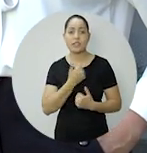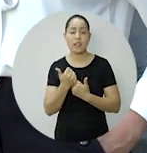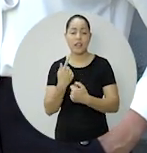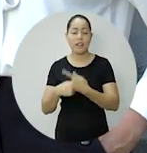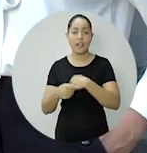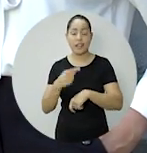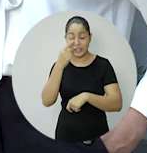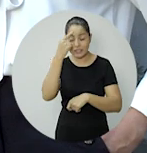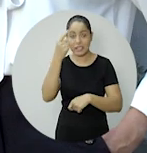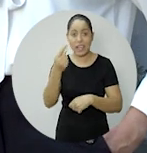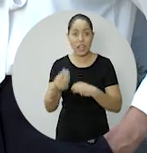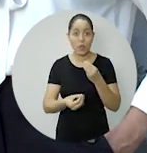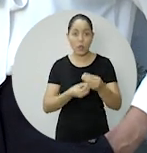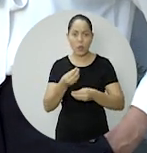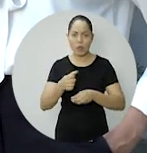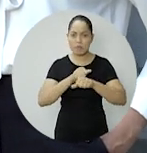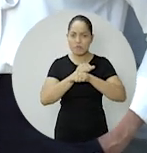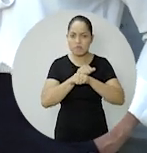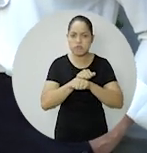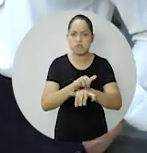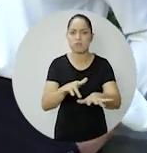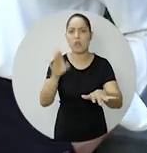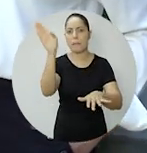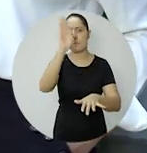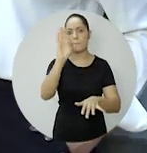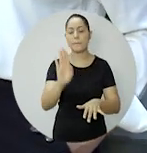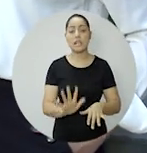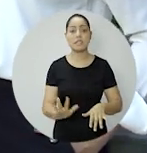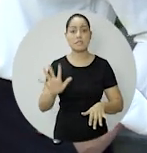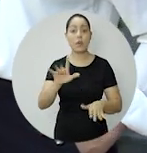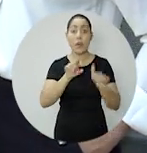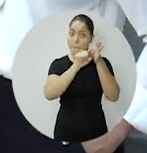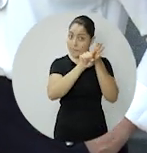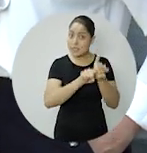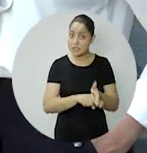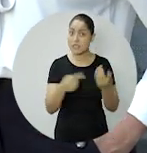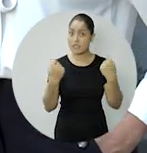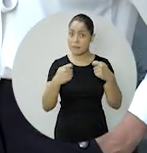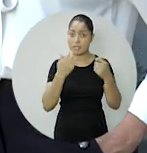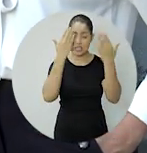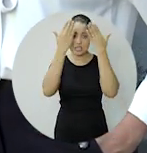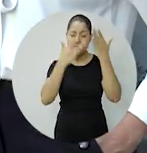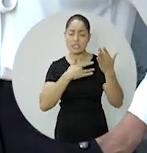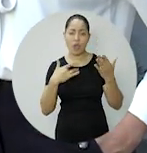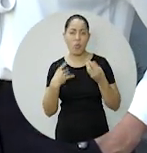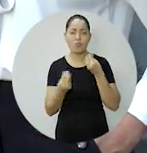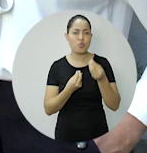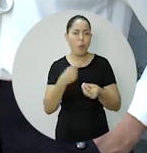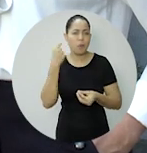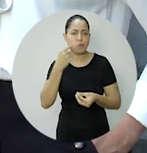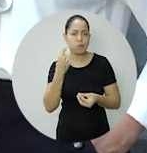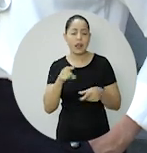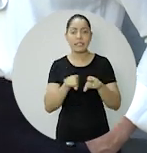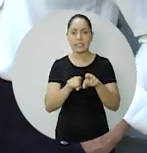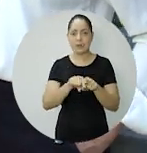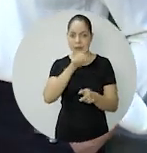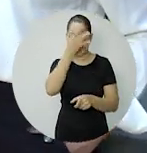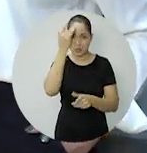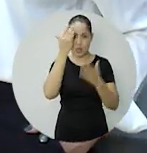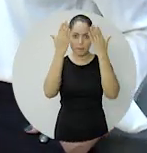ideia é expandir para todo o Brasil pesquisas tratando da saúde mental do advogado, mas também